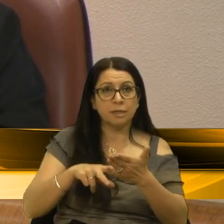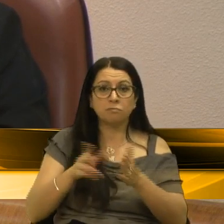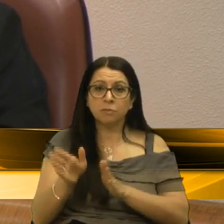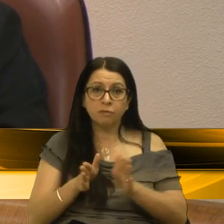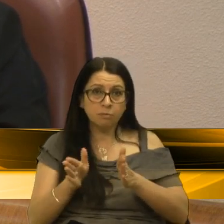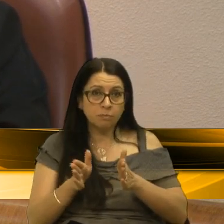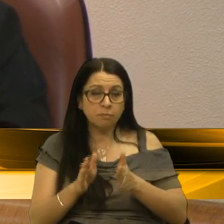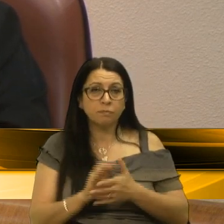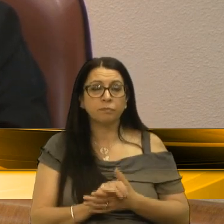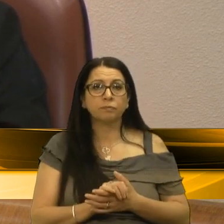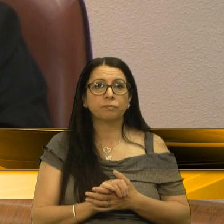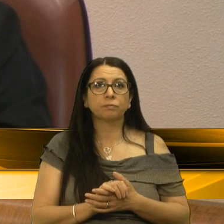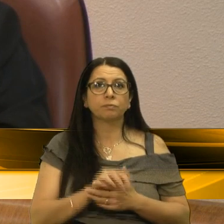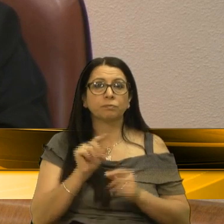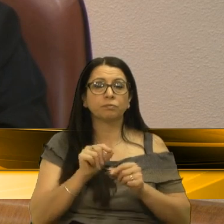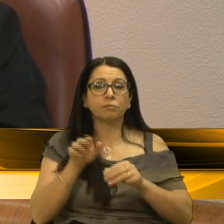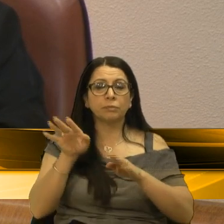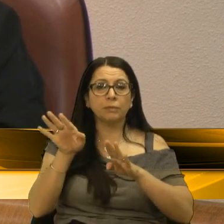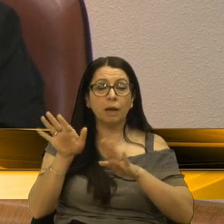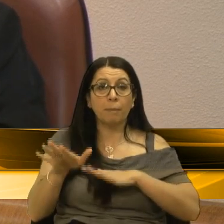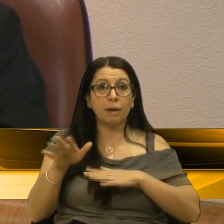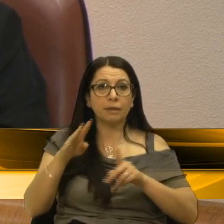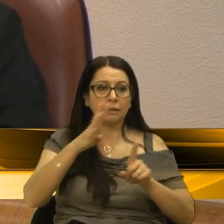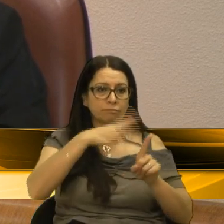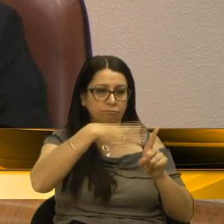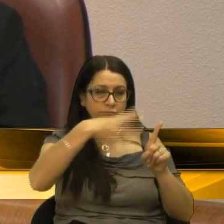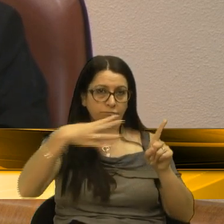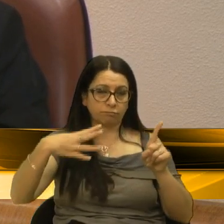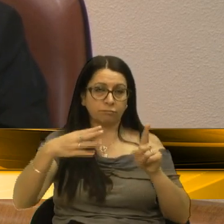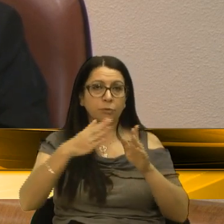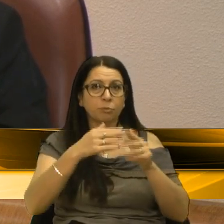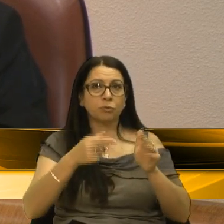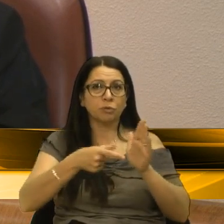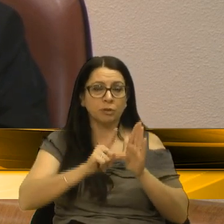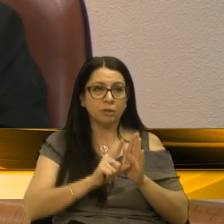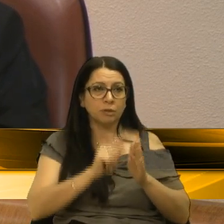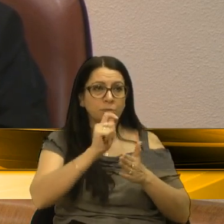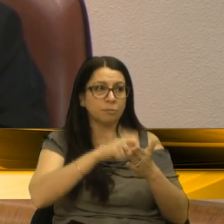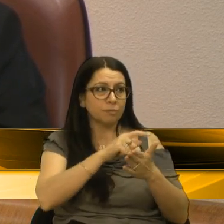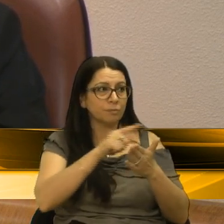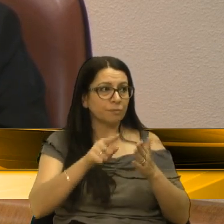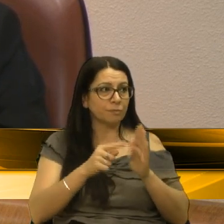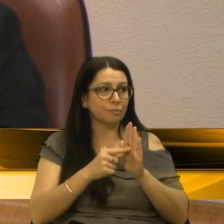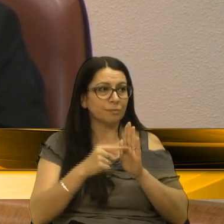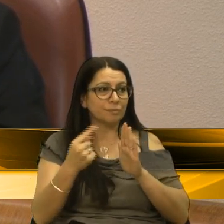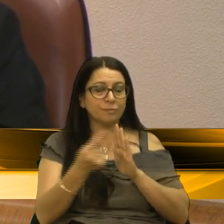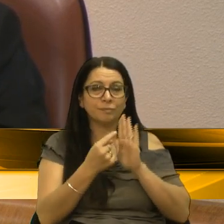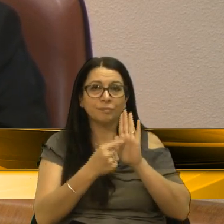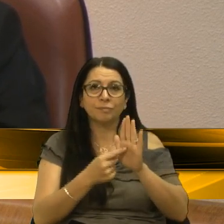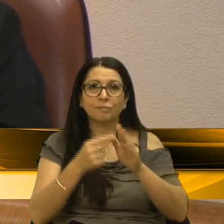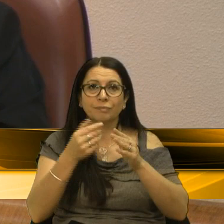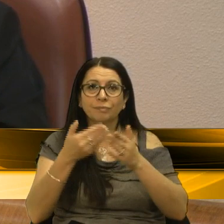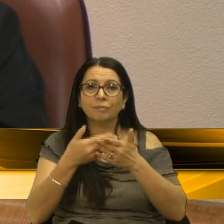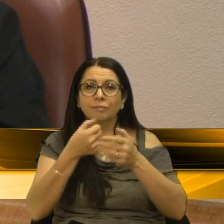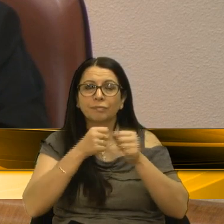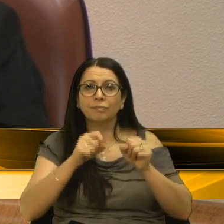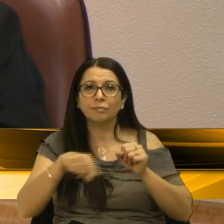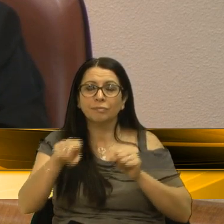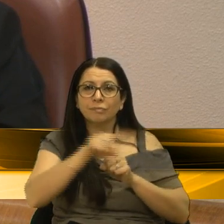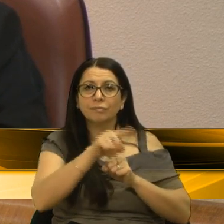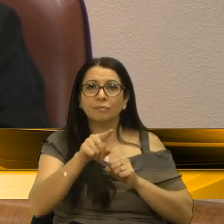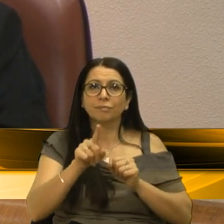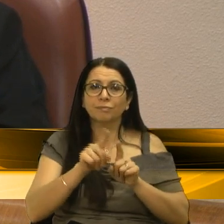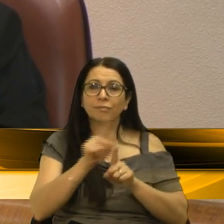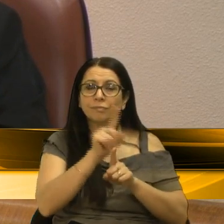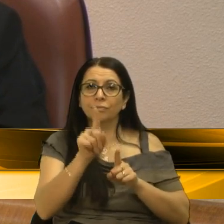viabilidade. Sobre a parada livre, informou que a solicitação foi feita via protocolo. Após passar pela secretaria, foi emitido comunicado de que